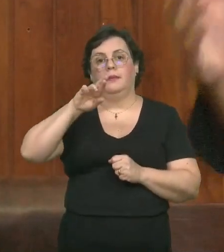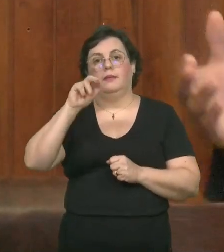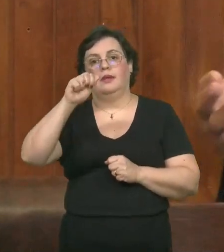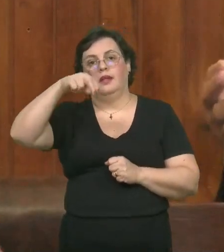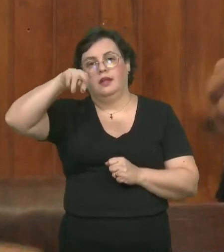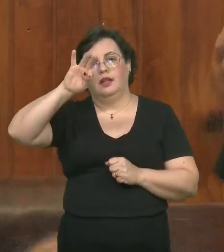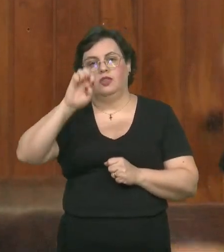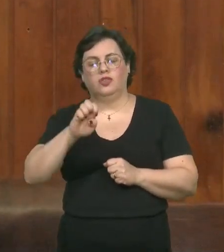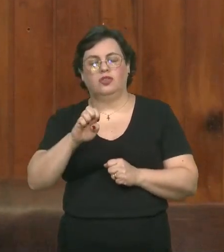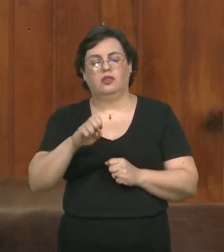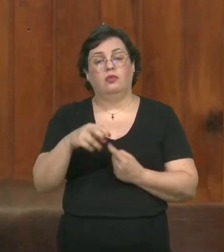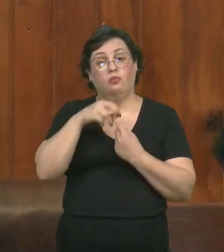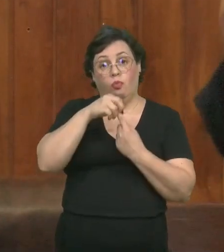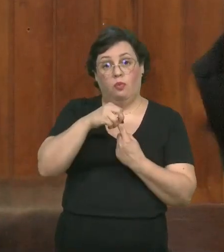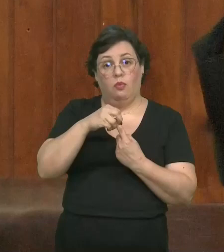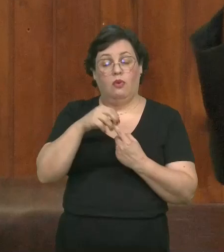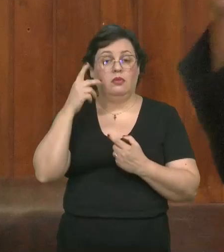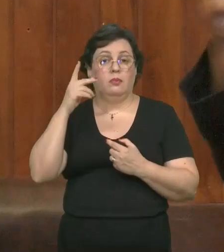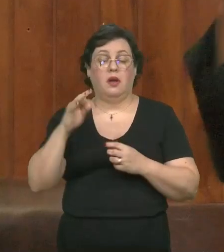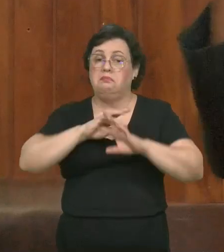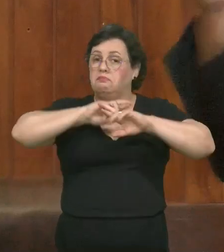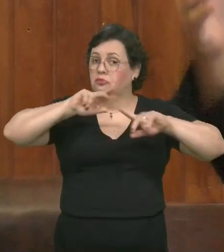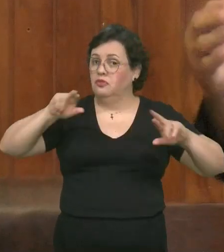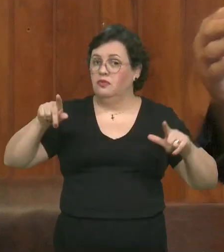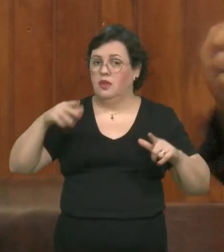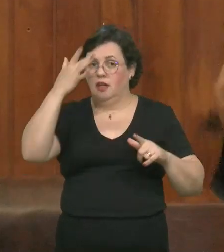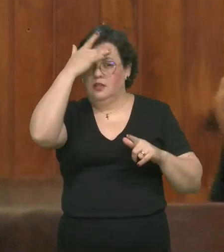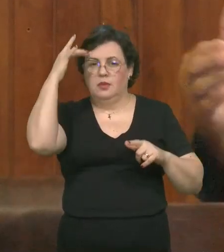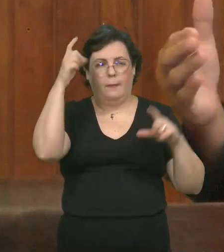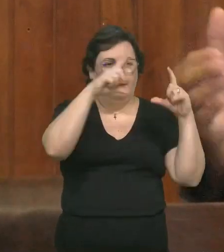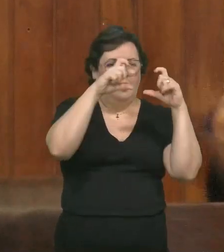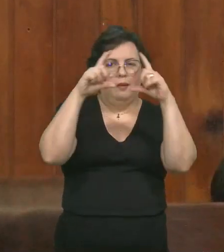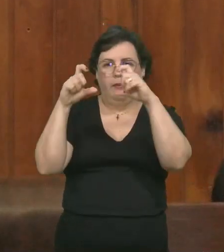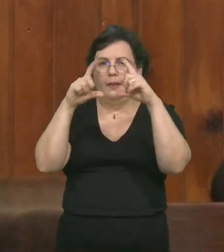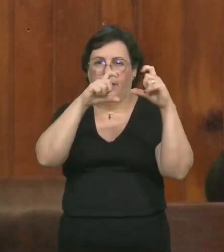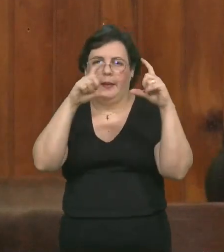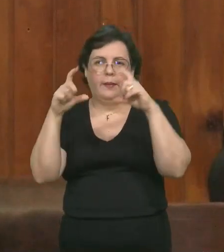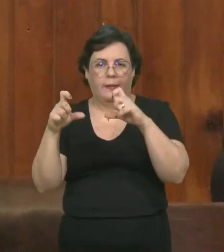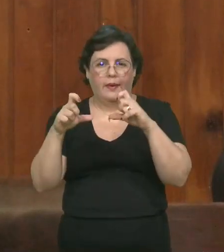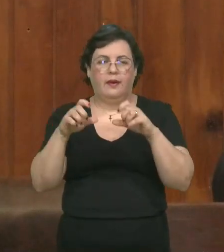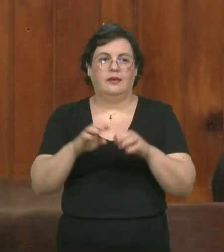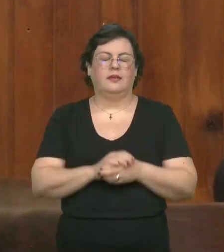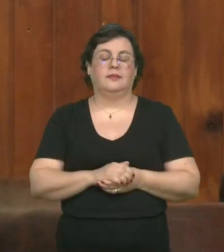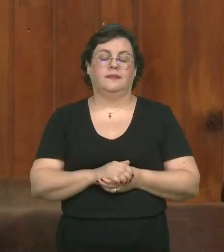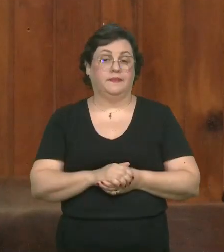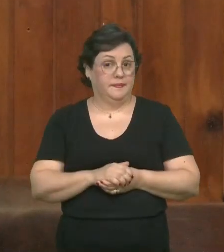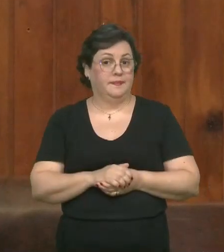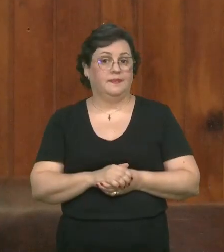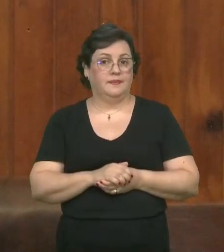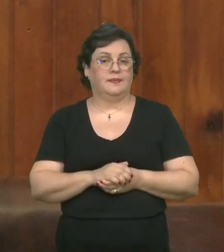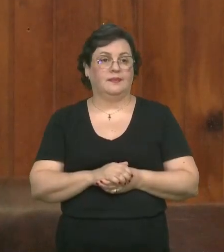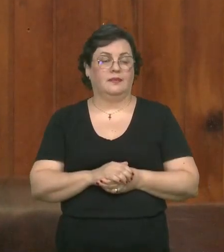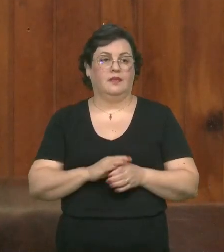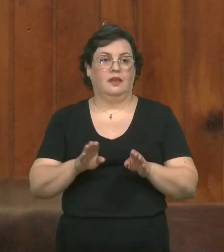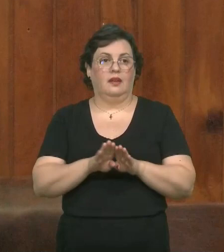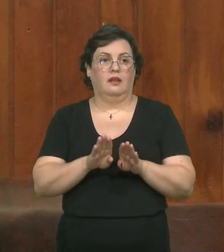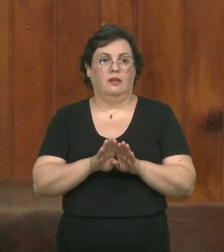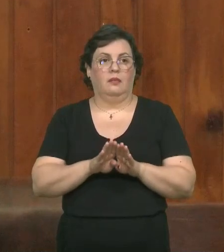ponto turístico para várias pessoas irem lá, tirar suas fotos, a possibilidade de estar lá colocando,